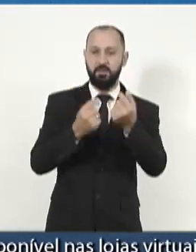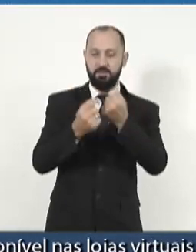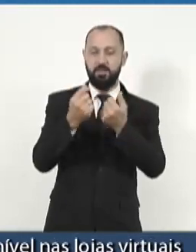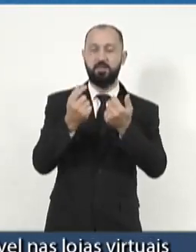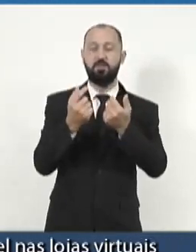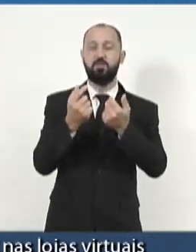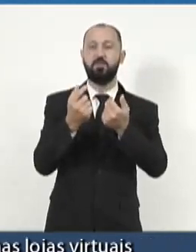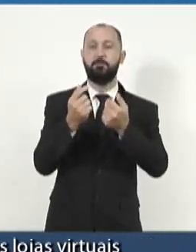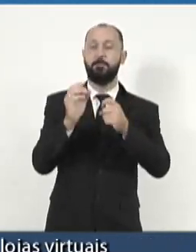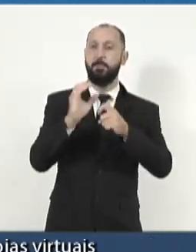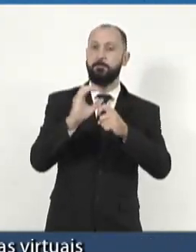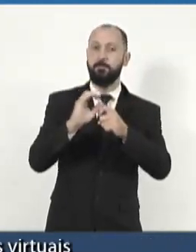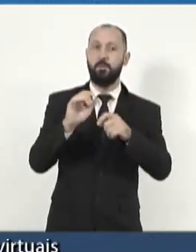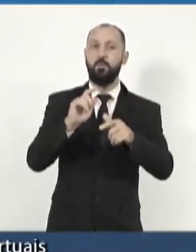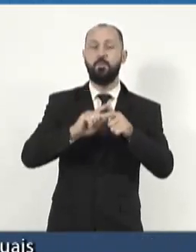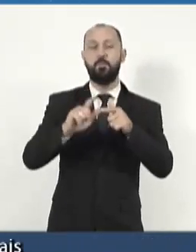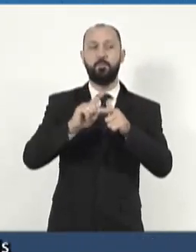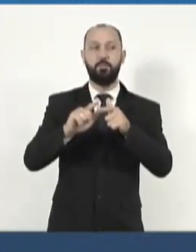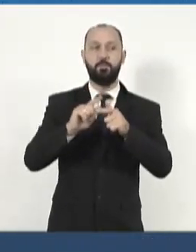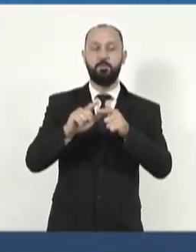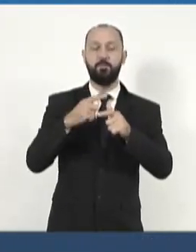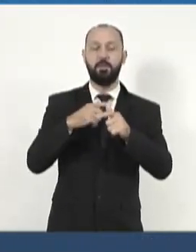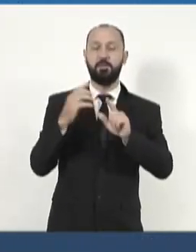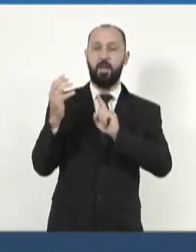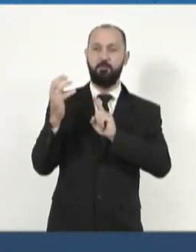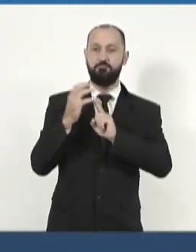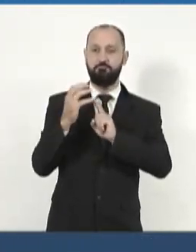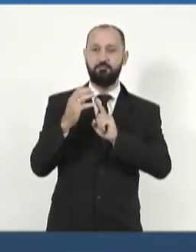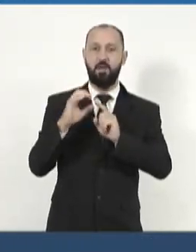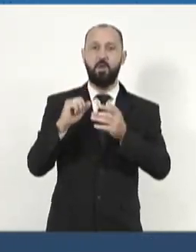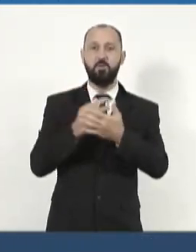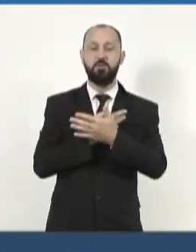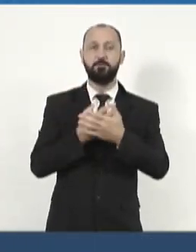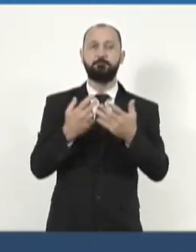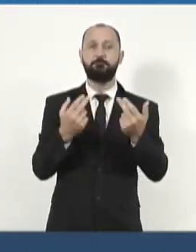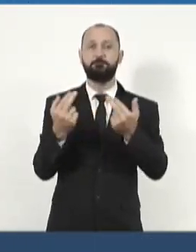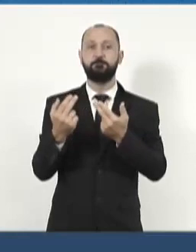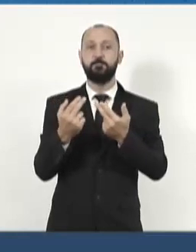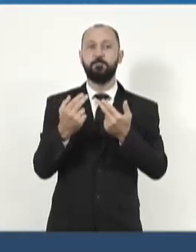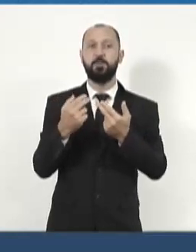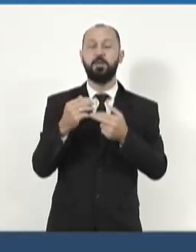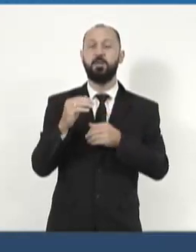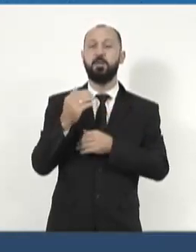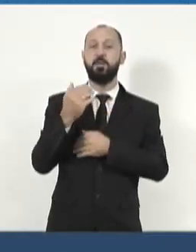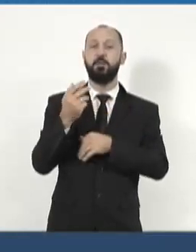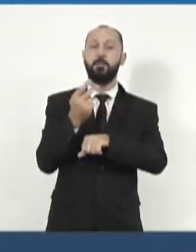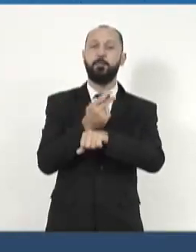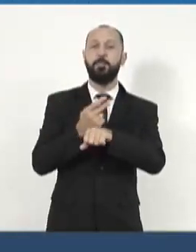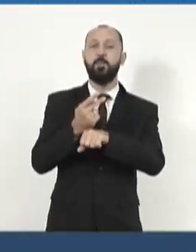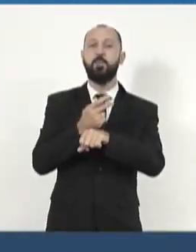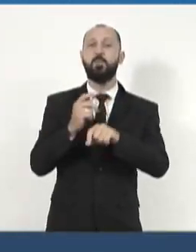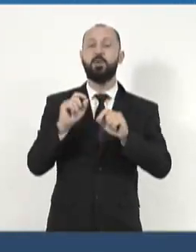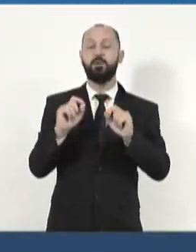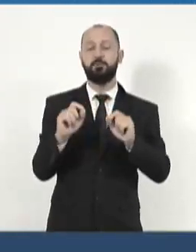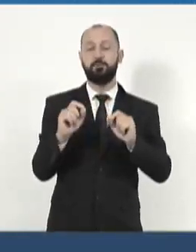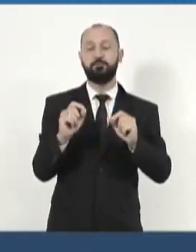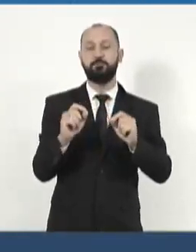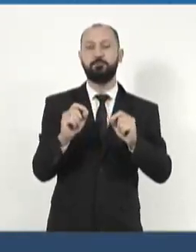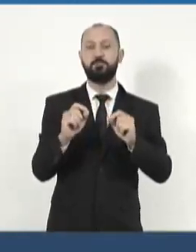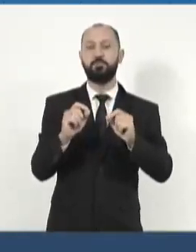a reunião da comissão de deputados que Vossa Excelência indicou para